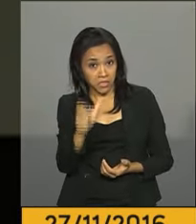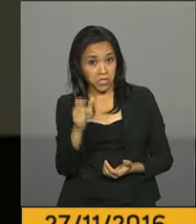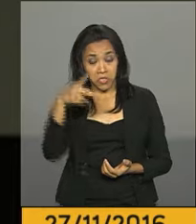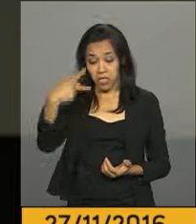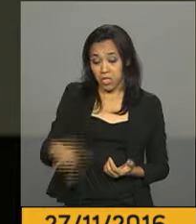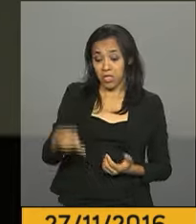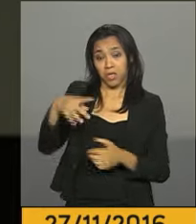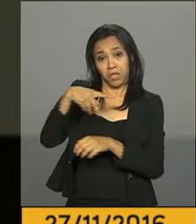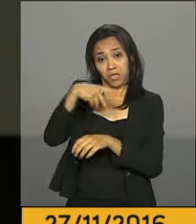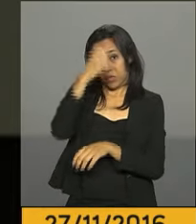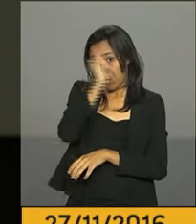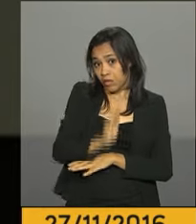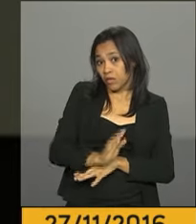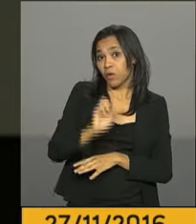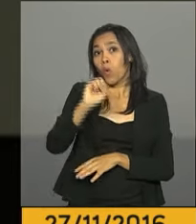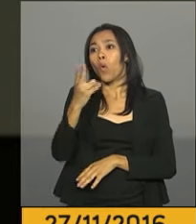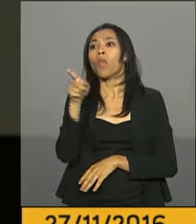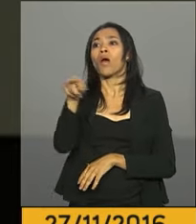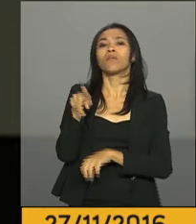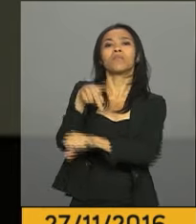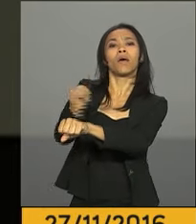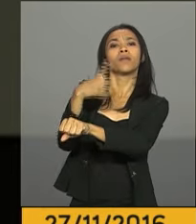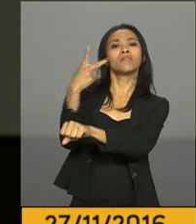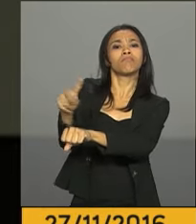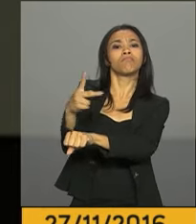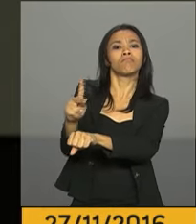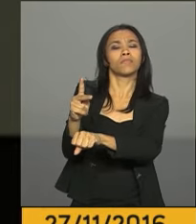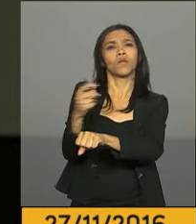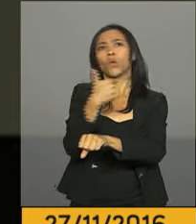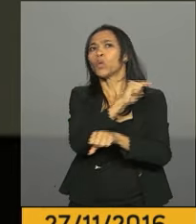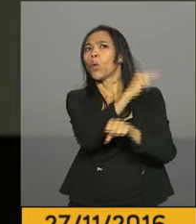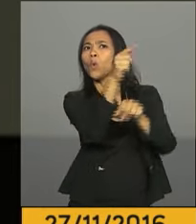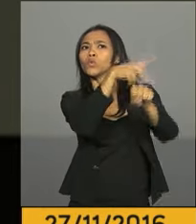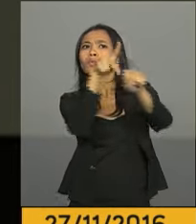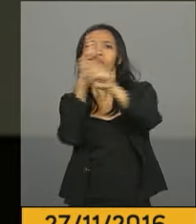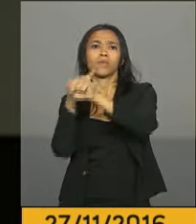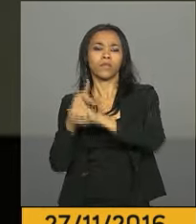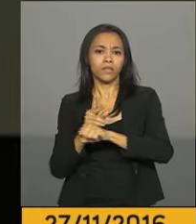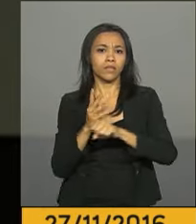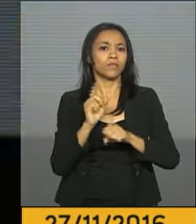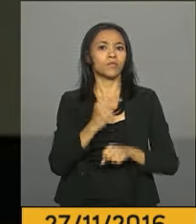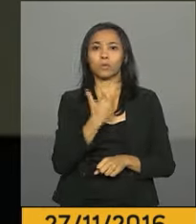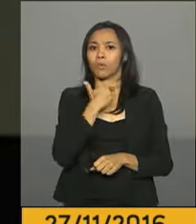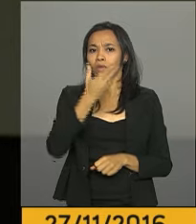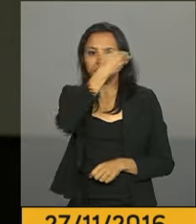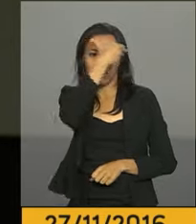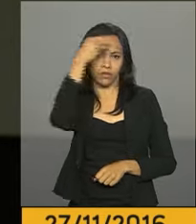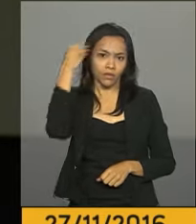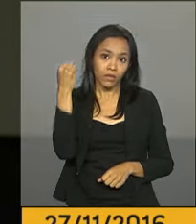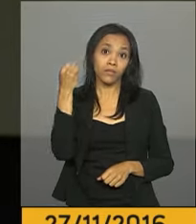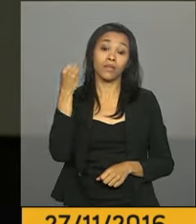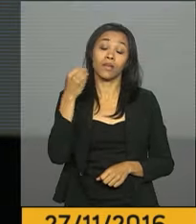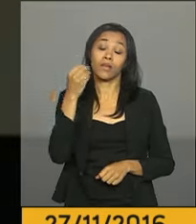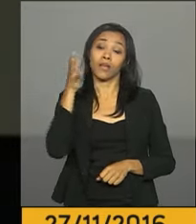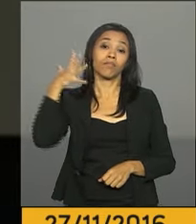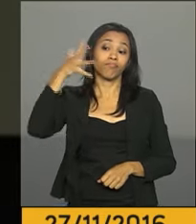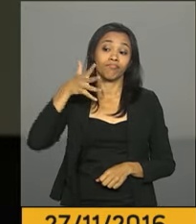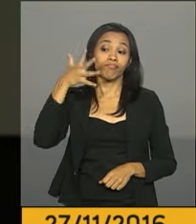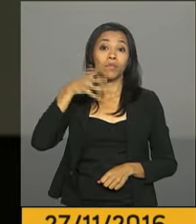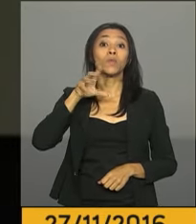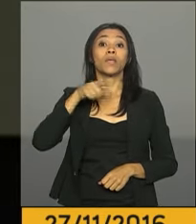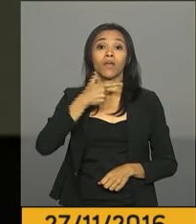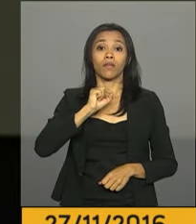Líbano, estejam em outros países, não se pode olvidar, não se pode esquecer as palavras do poeta Khalil